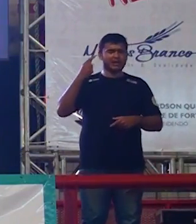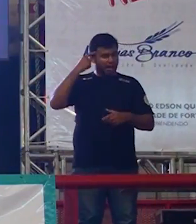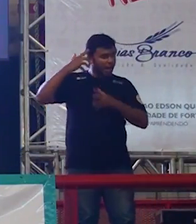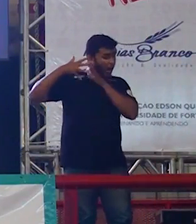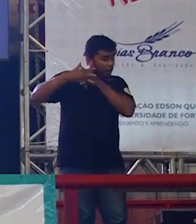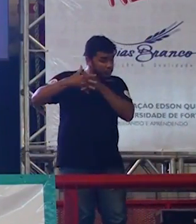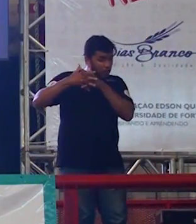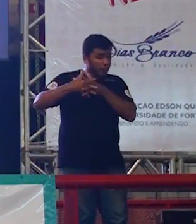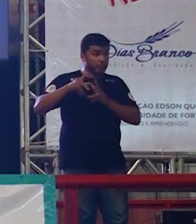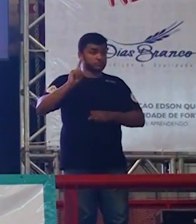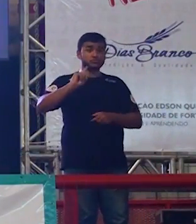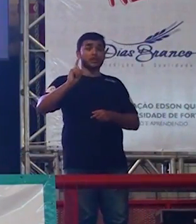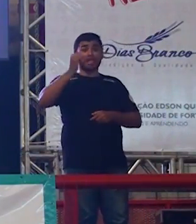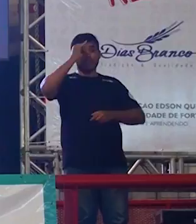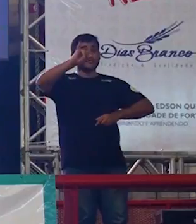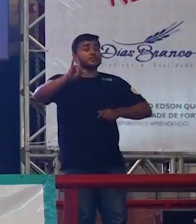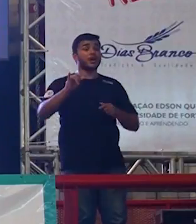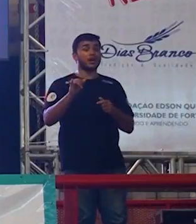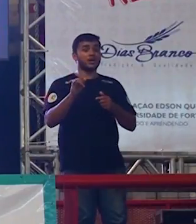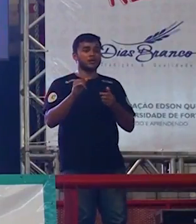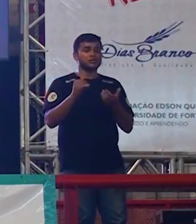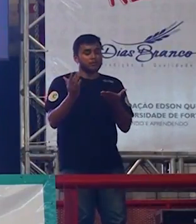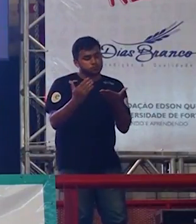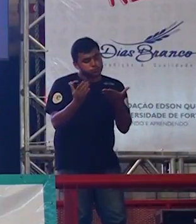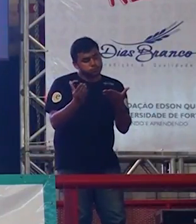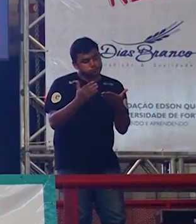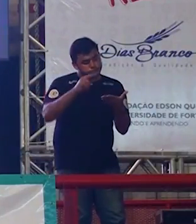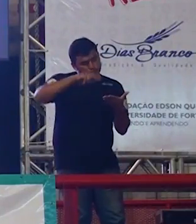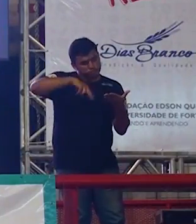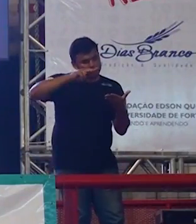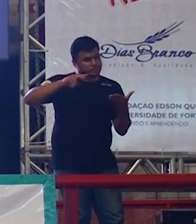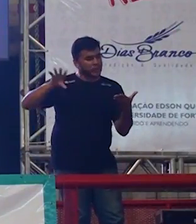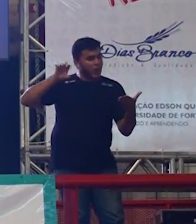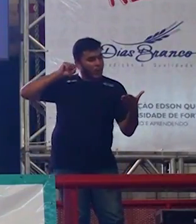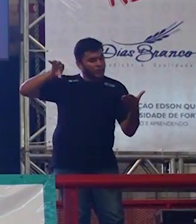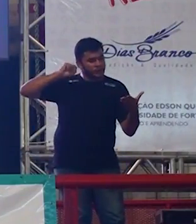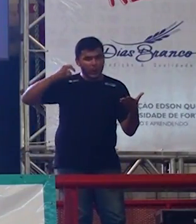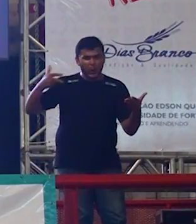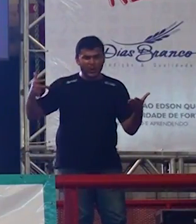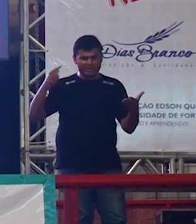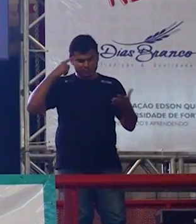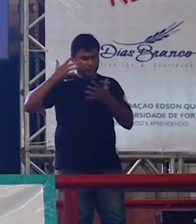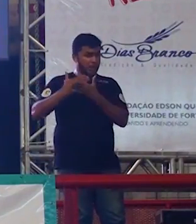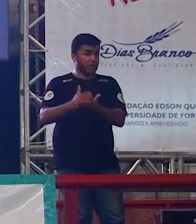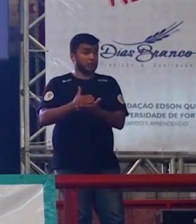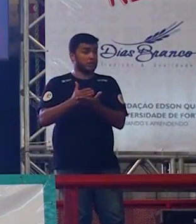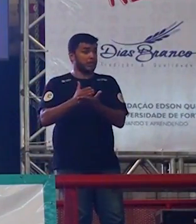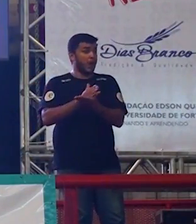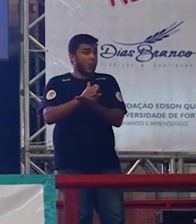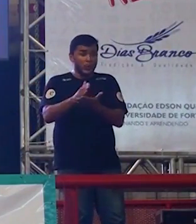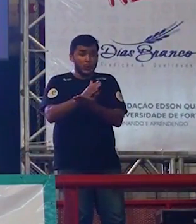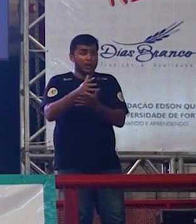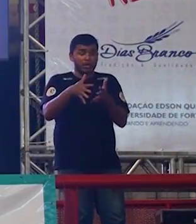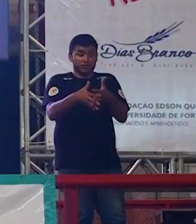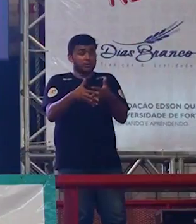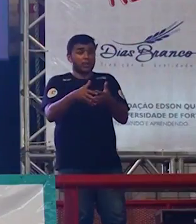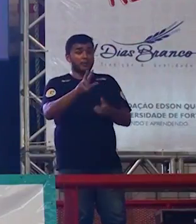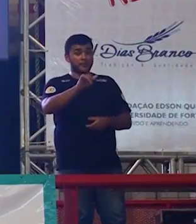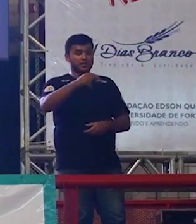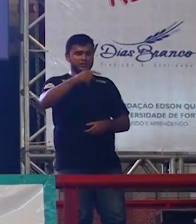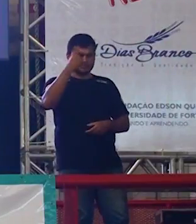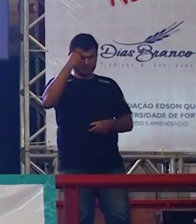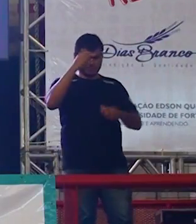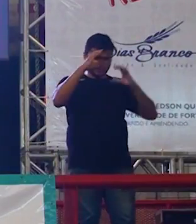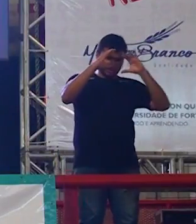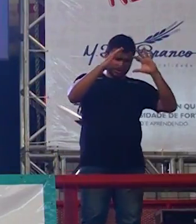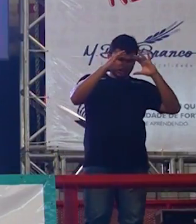conteúdo. Porque se você estiver estudando, ouvindo uma música que tem uma letra, o teu cérebro fica na dúvida: eu